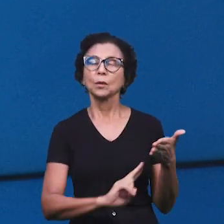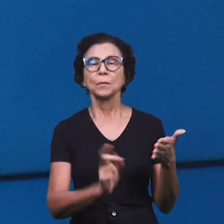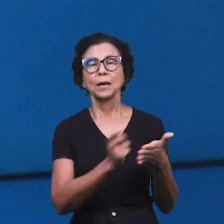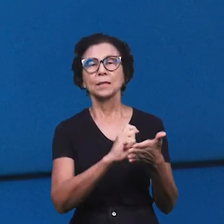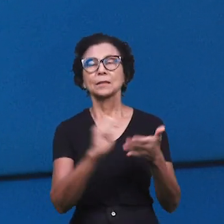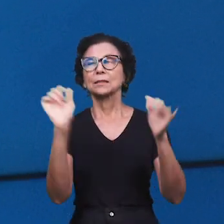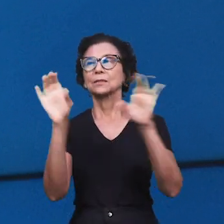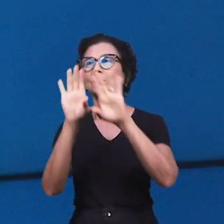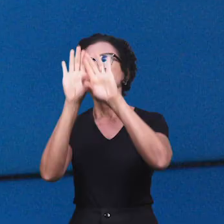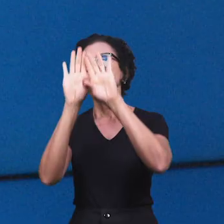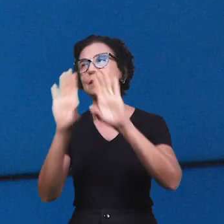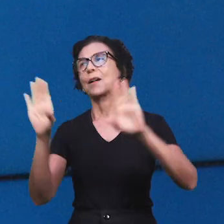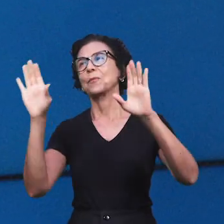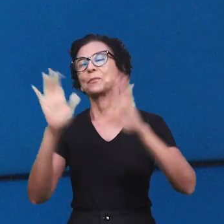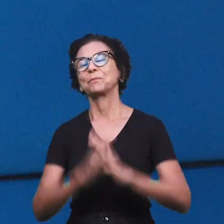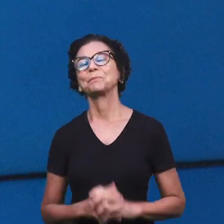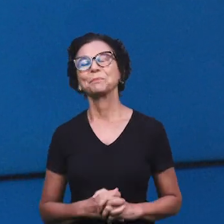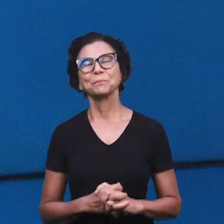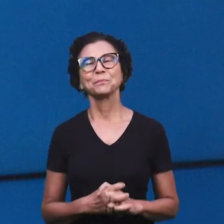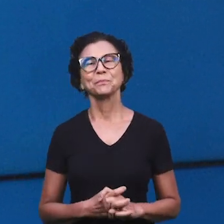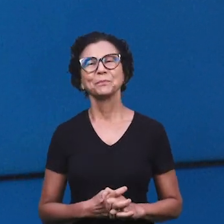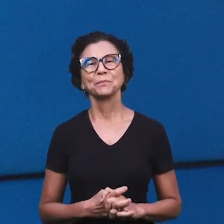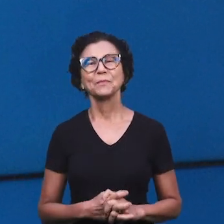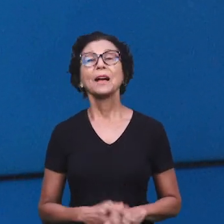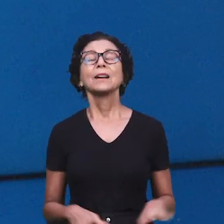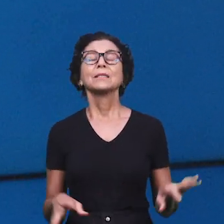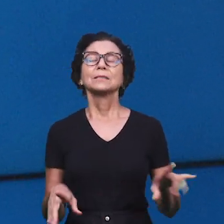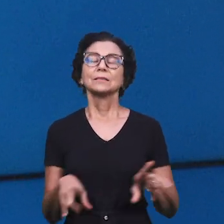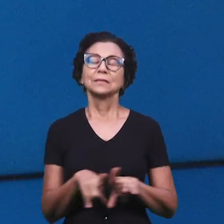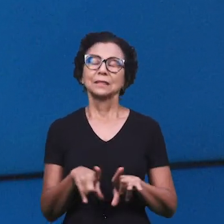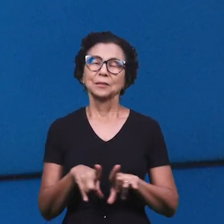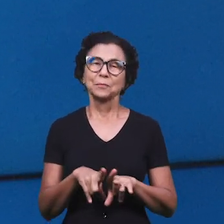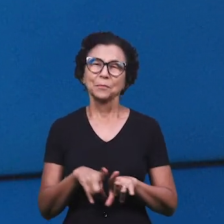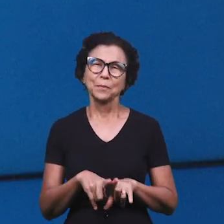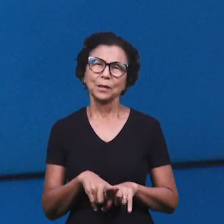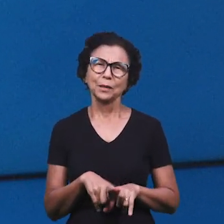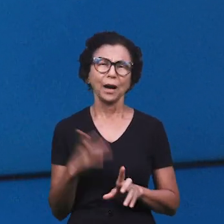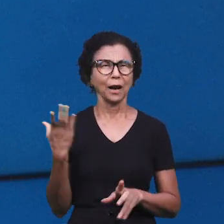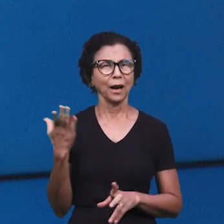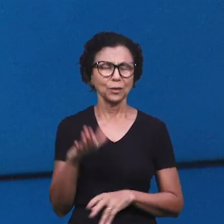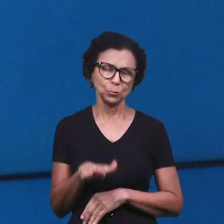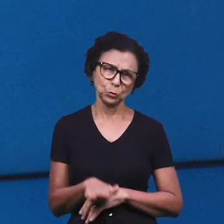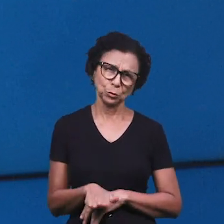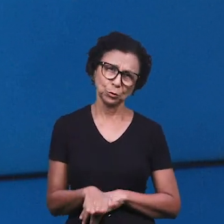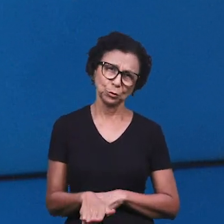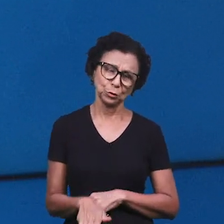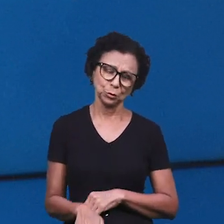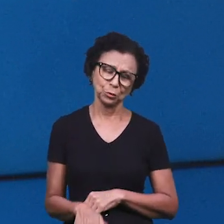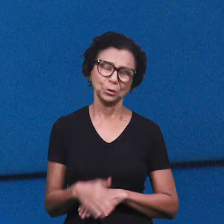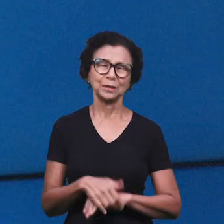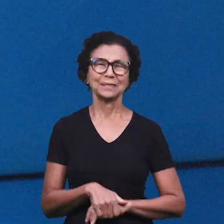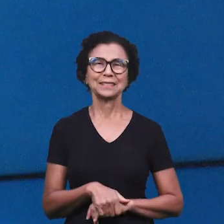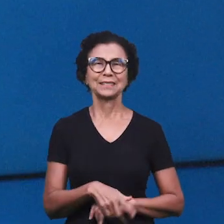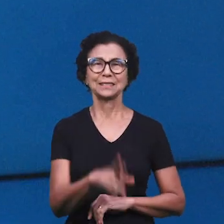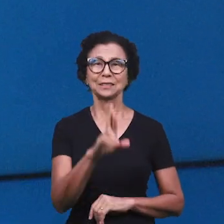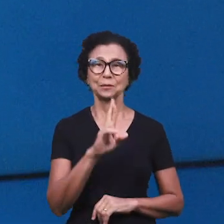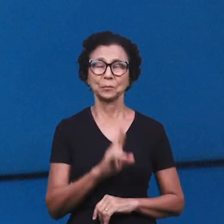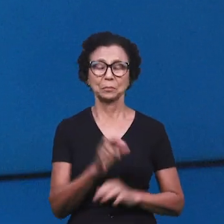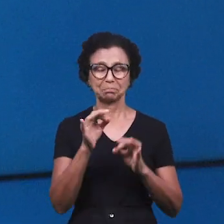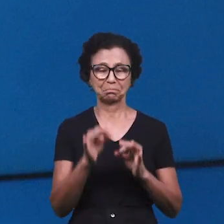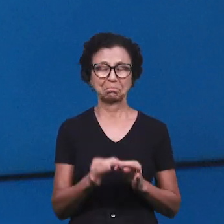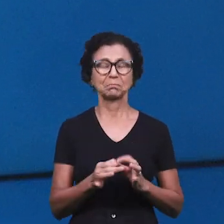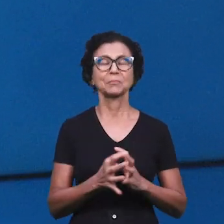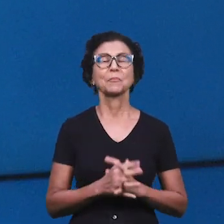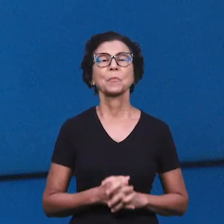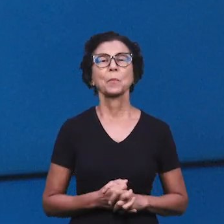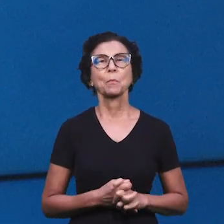né, Hannah, tão pequenina, né, mas dando ali uma resposta muito bem colocada, né? A Hannah ali falando que a alegria nossa